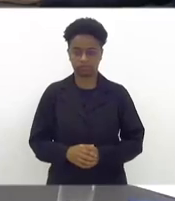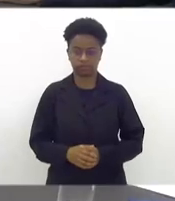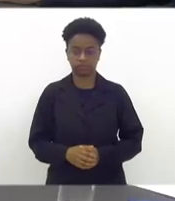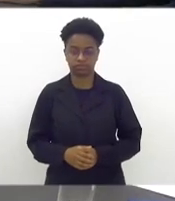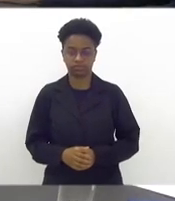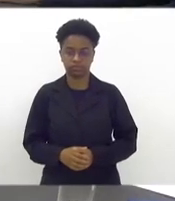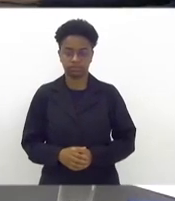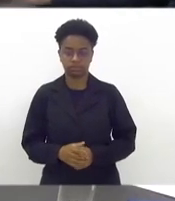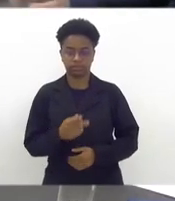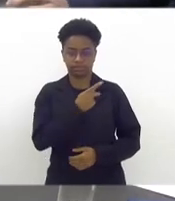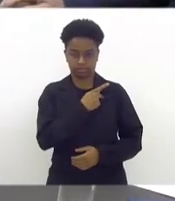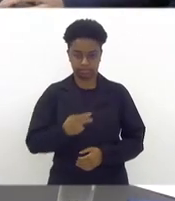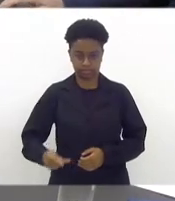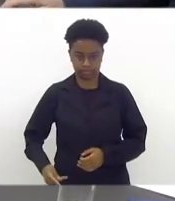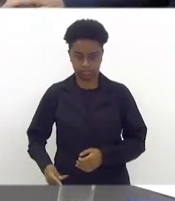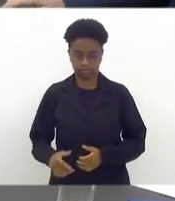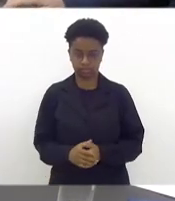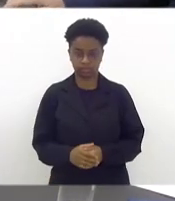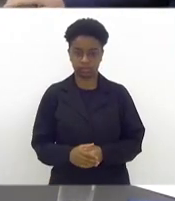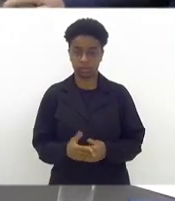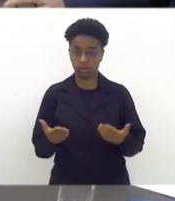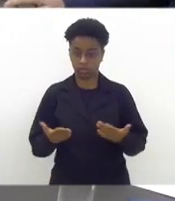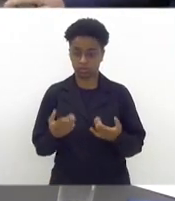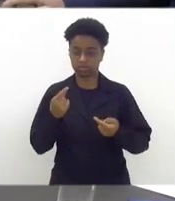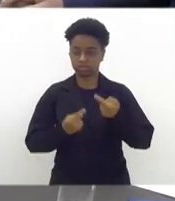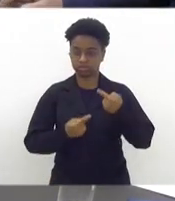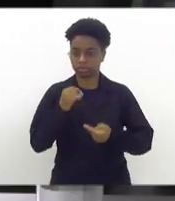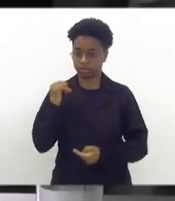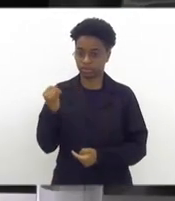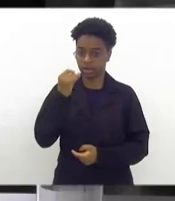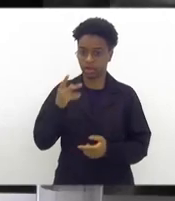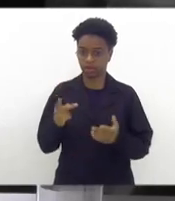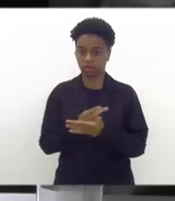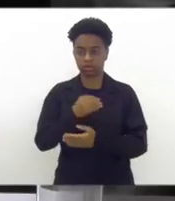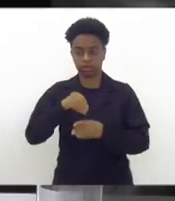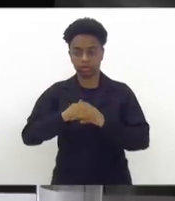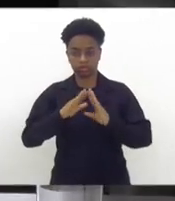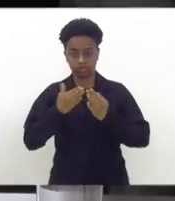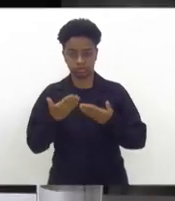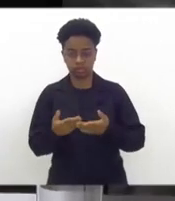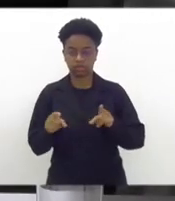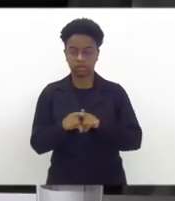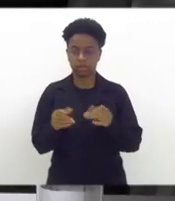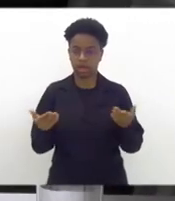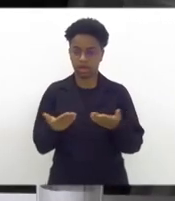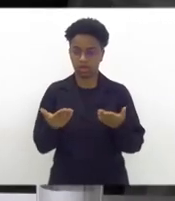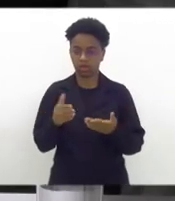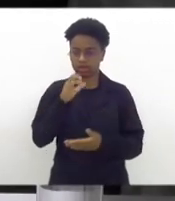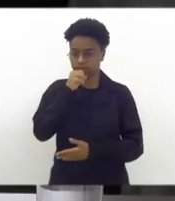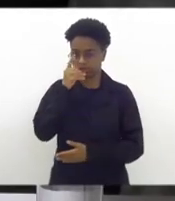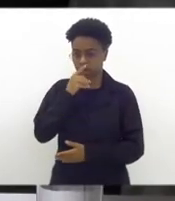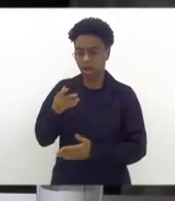Senhor presidente, hoje esse é um debate importante que tem acontecido em muitas escolas, né? Inclusive, nesse final de semana vai acontecer a